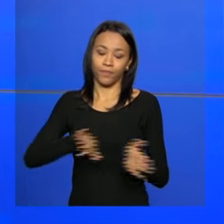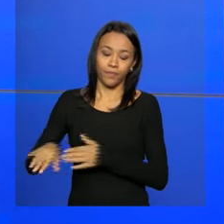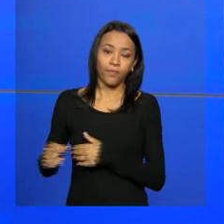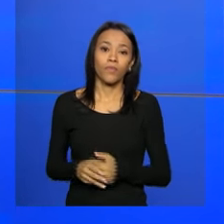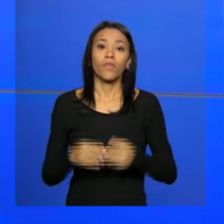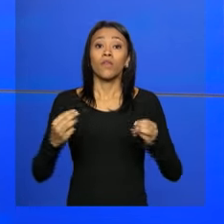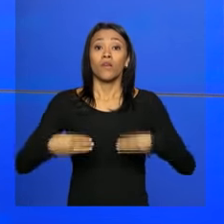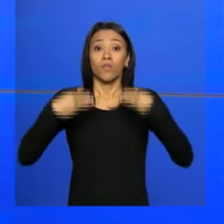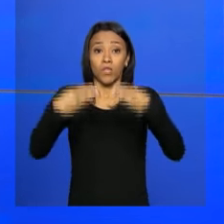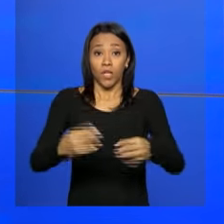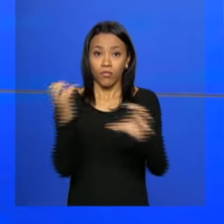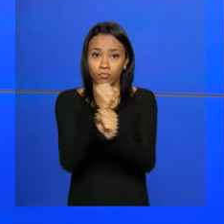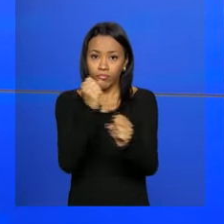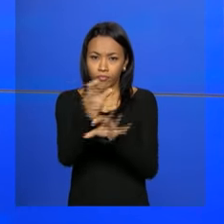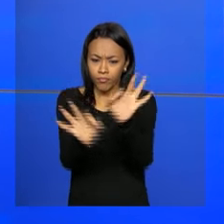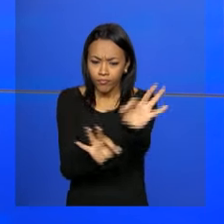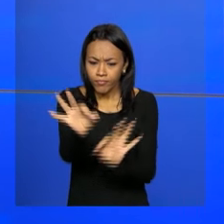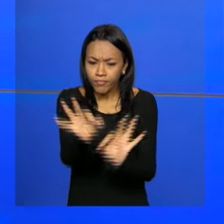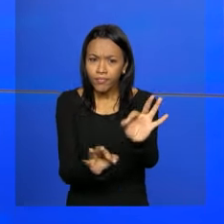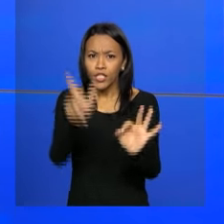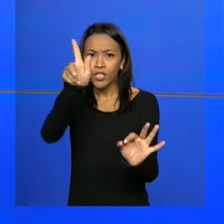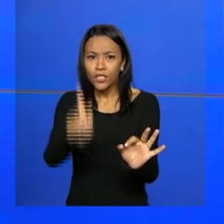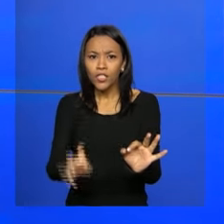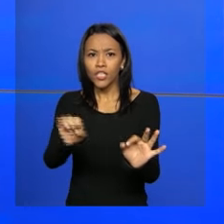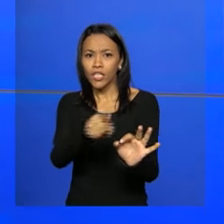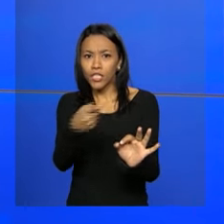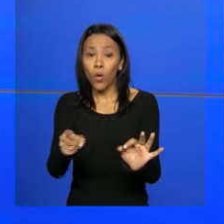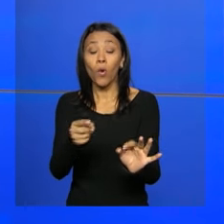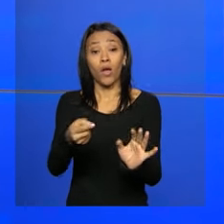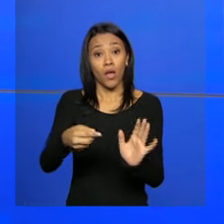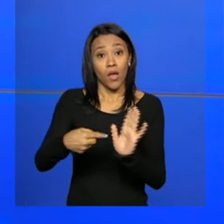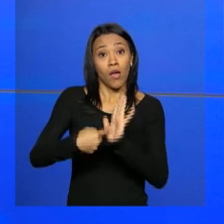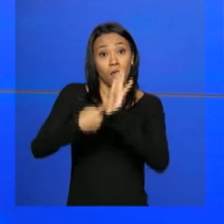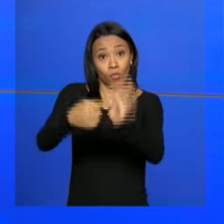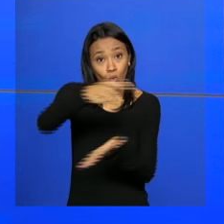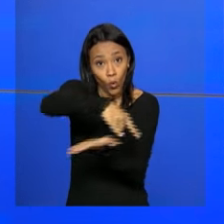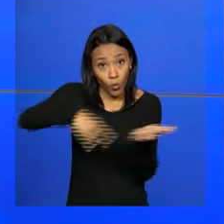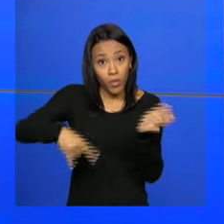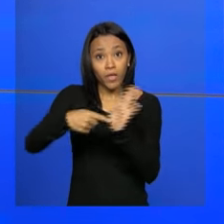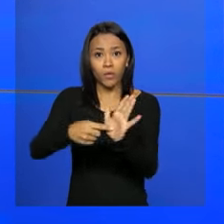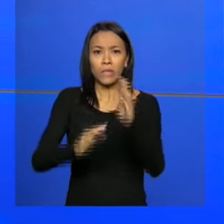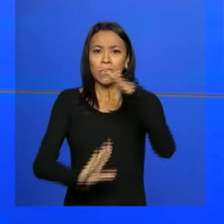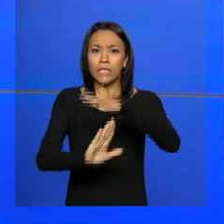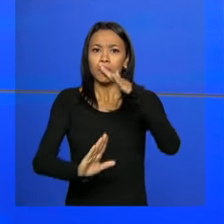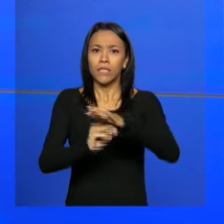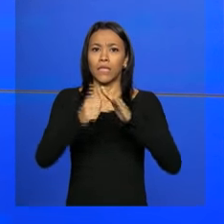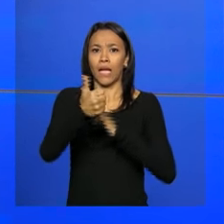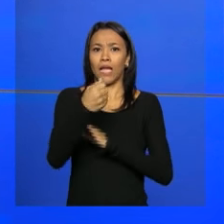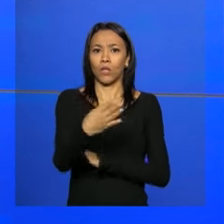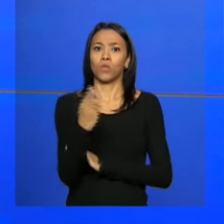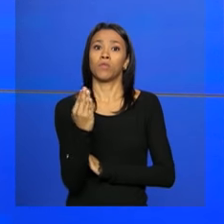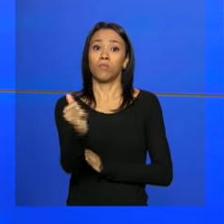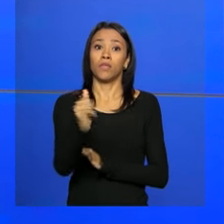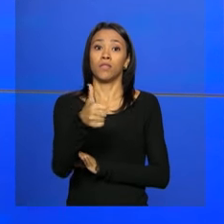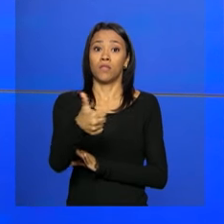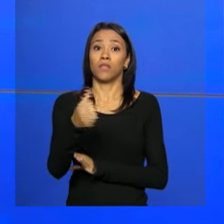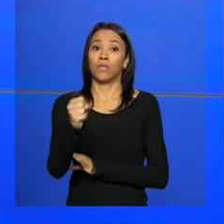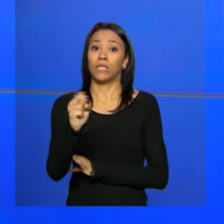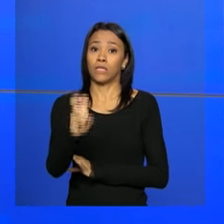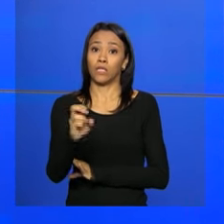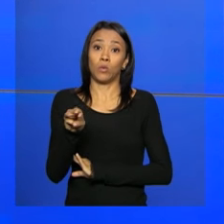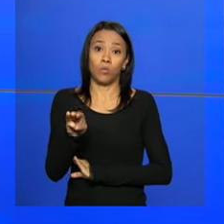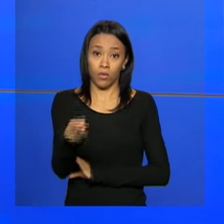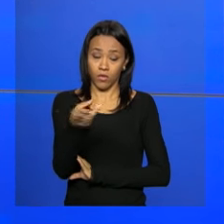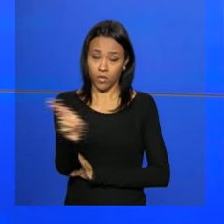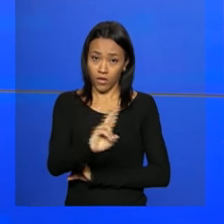do Planejamento, Orçamento e Gestão publicou uma portaria que limita em 14 bilhões 185 milhões de reais